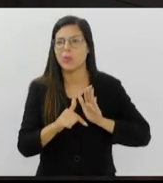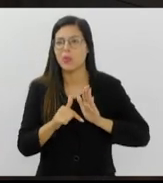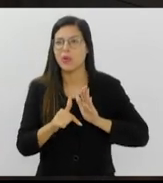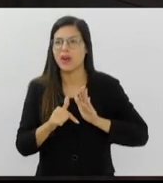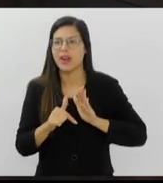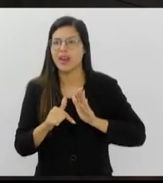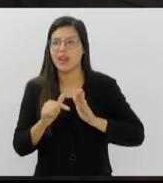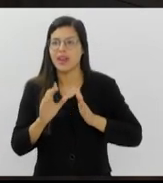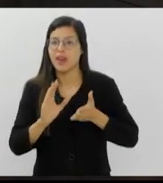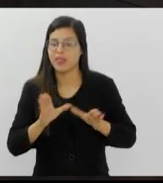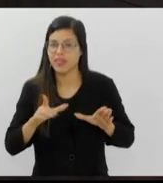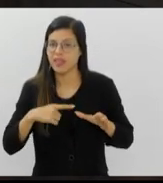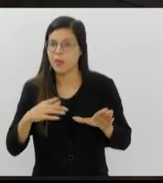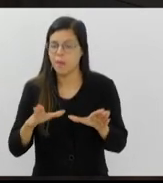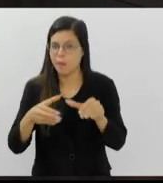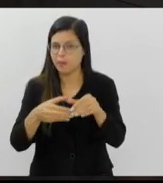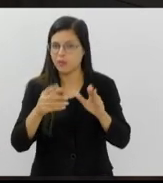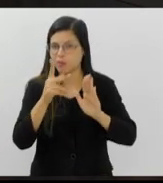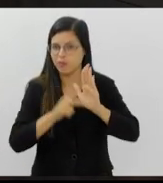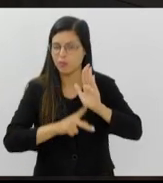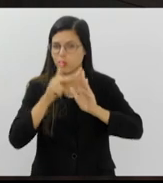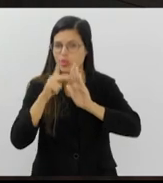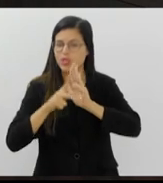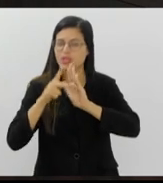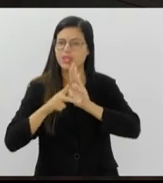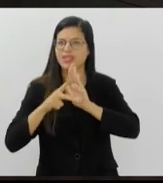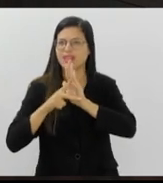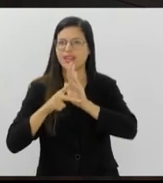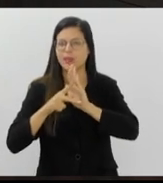que foi um projeto e se tornou